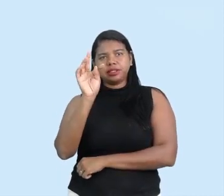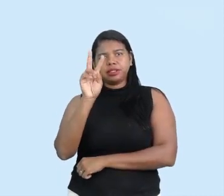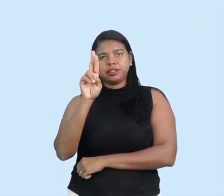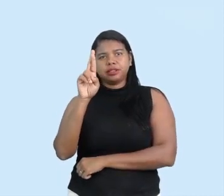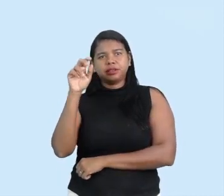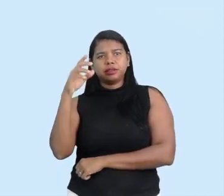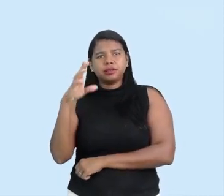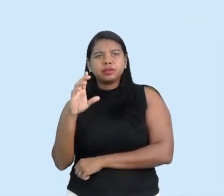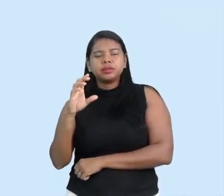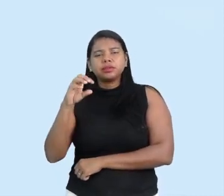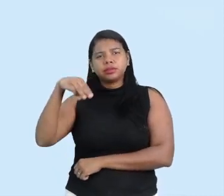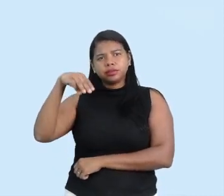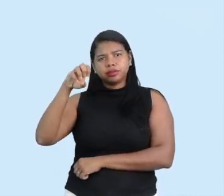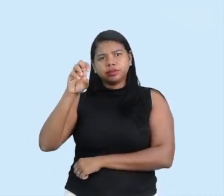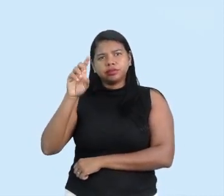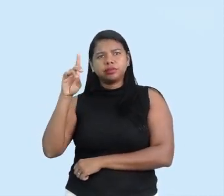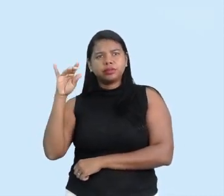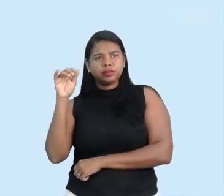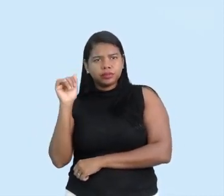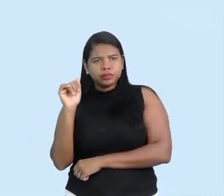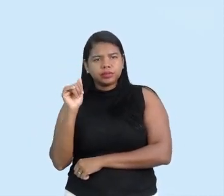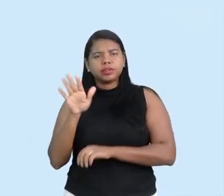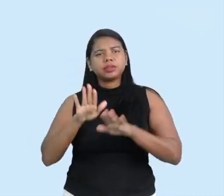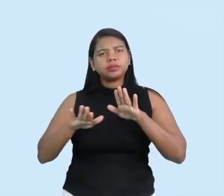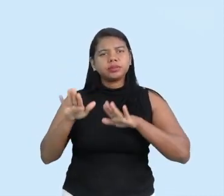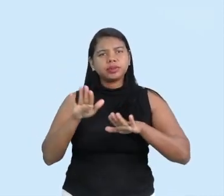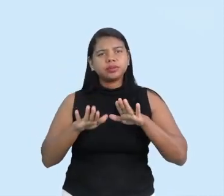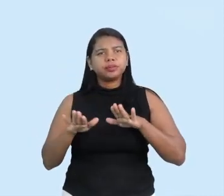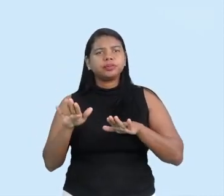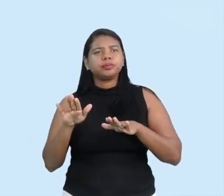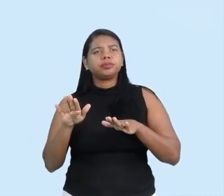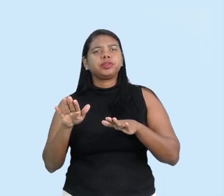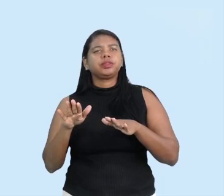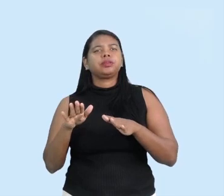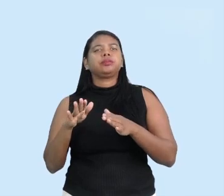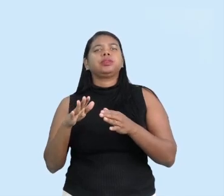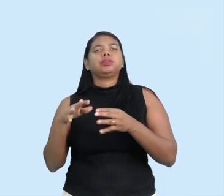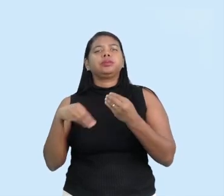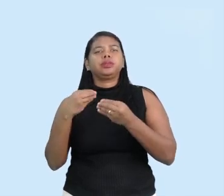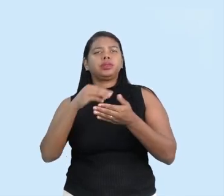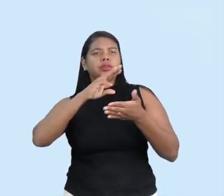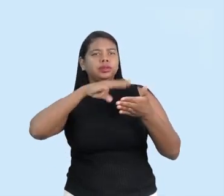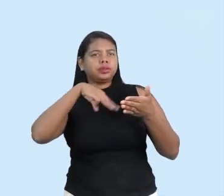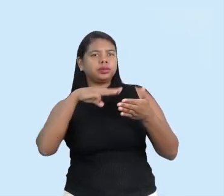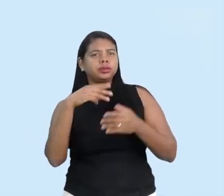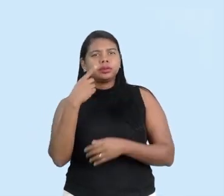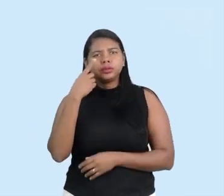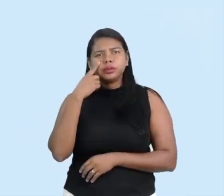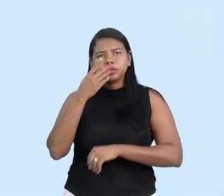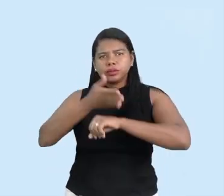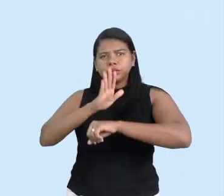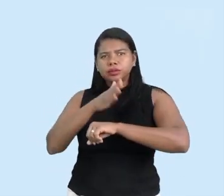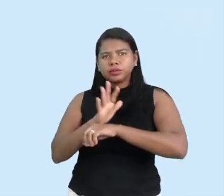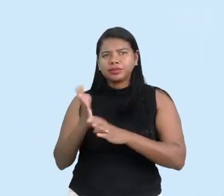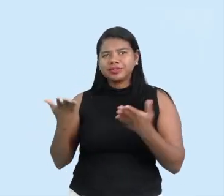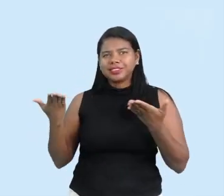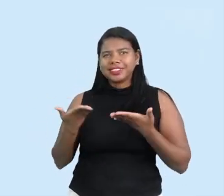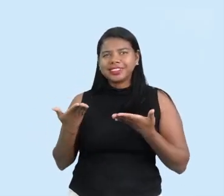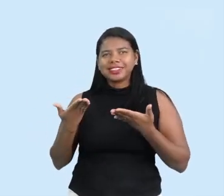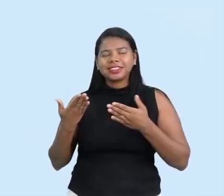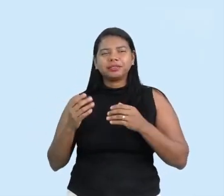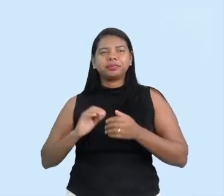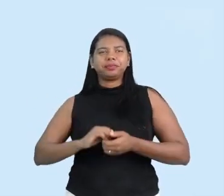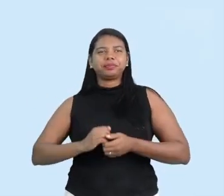precisa ter cuidado de borrar com um pincel. Então, vamos fazer mão na massa, vamos abrir o GIMP